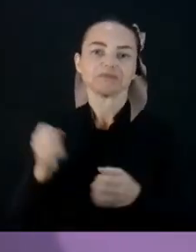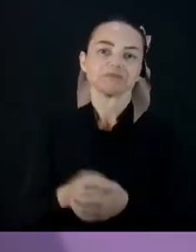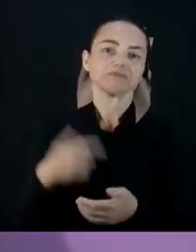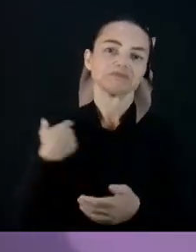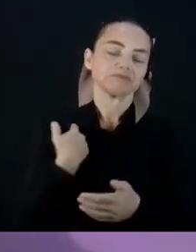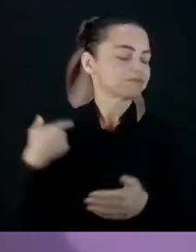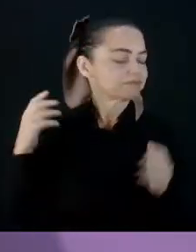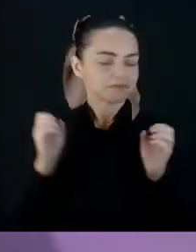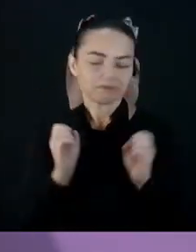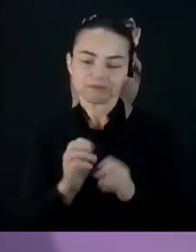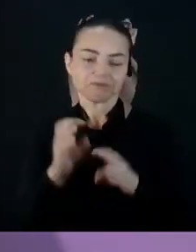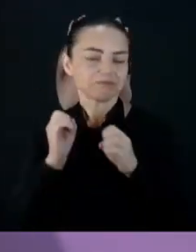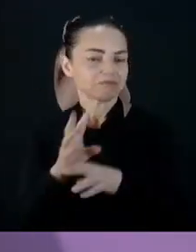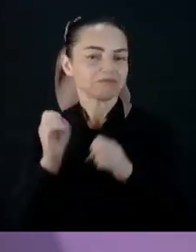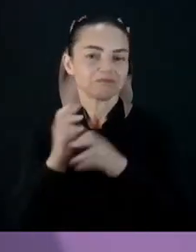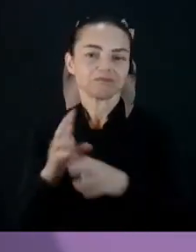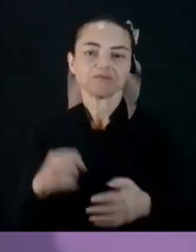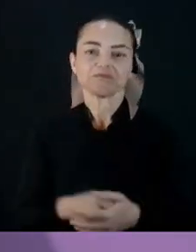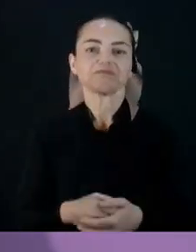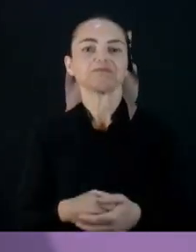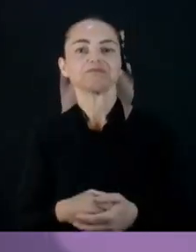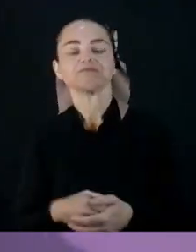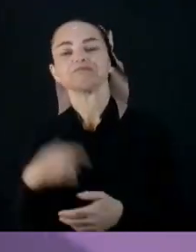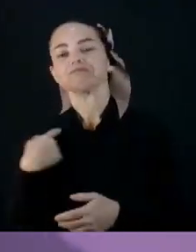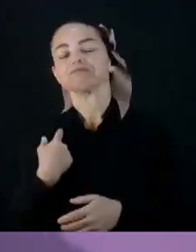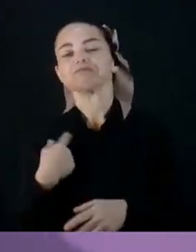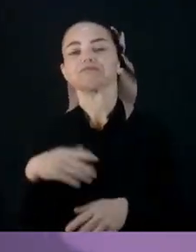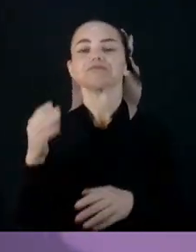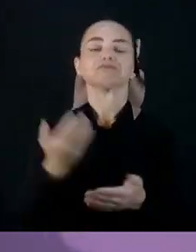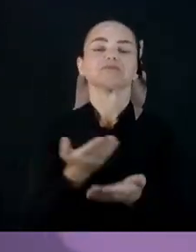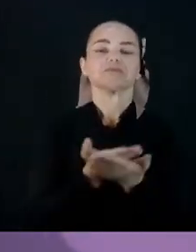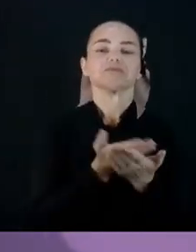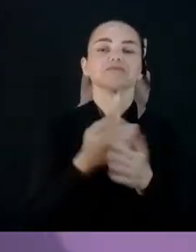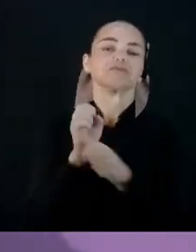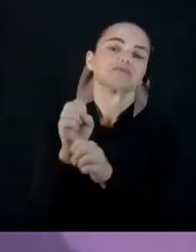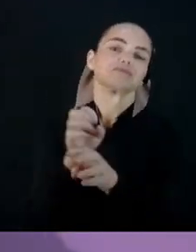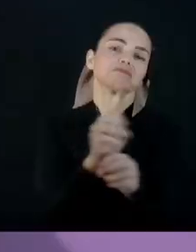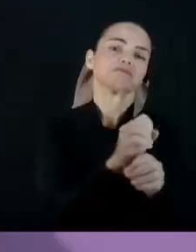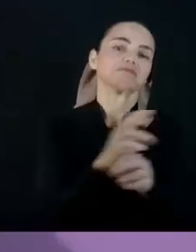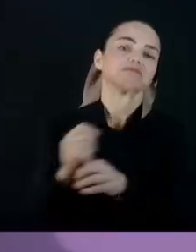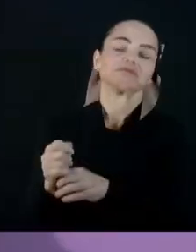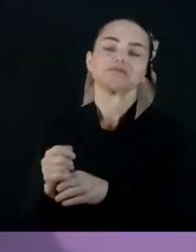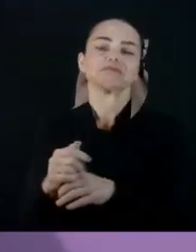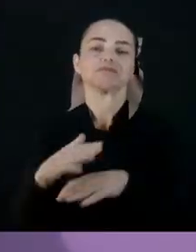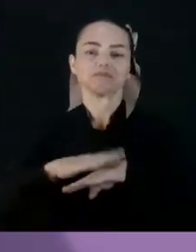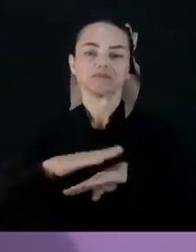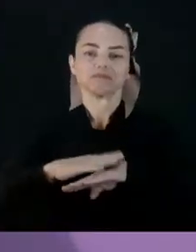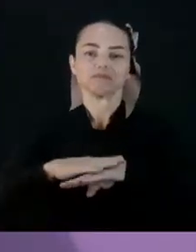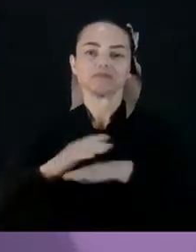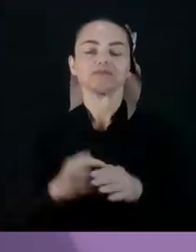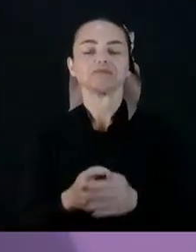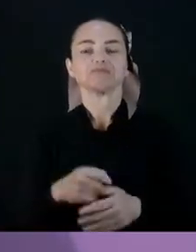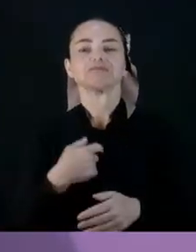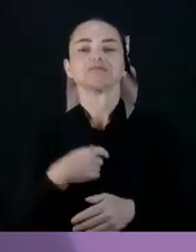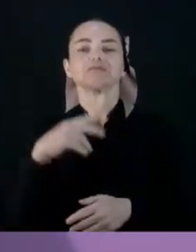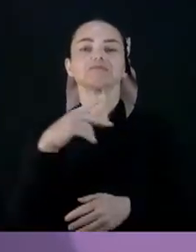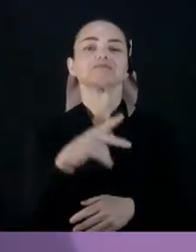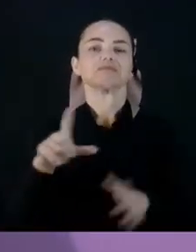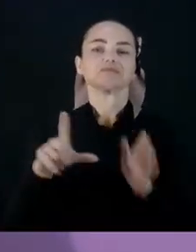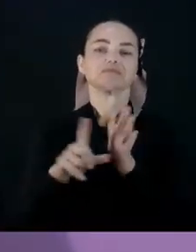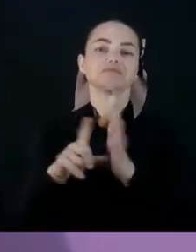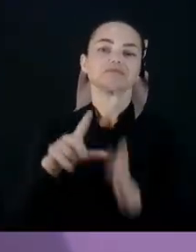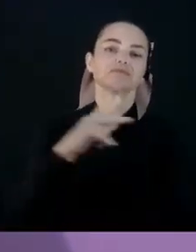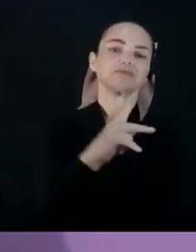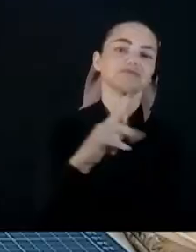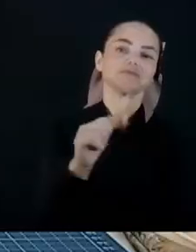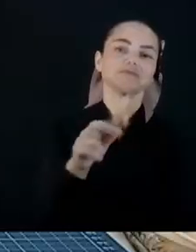tenho ministrado aulas, né? Aí eu recebi a proposta da loja Pavani para dar aulas na